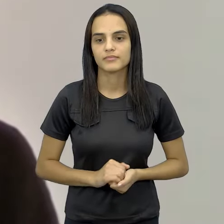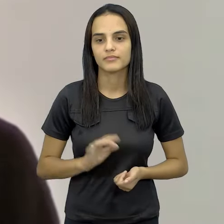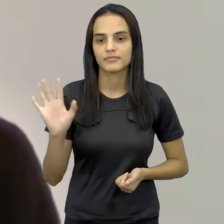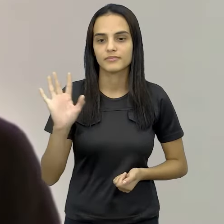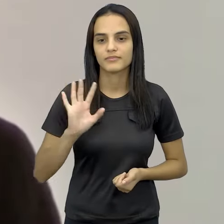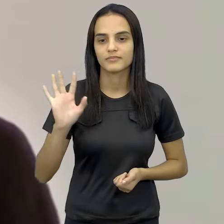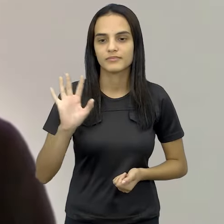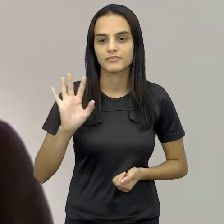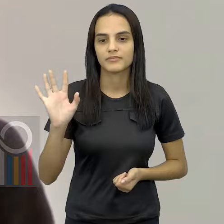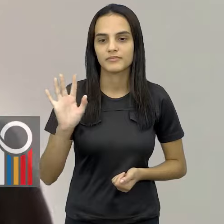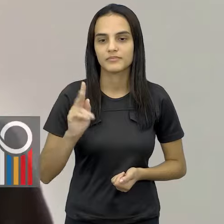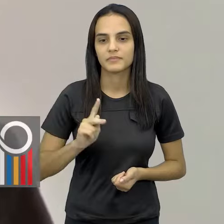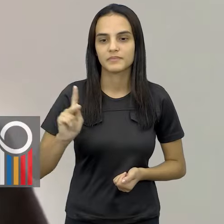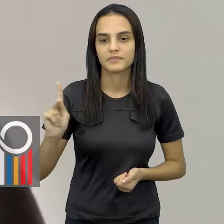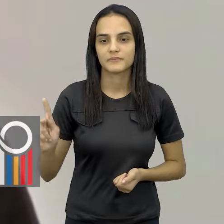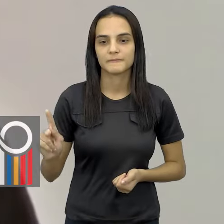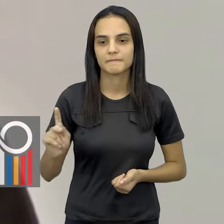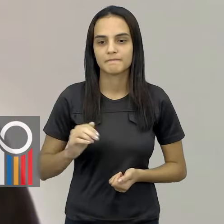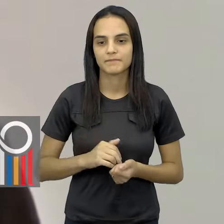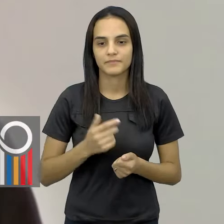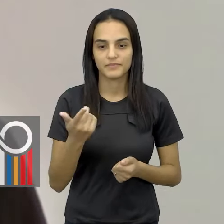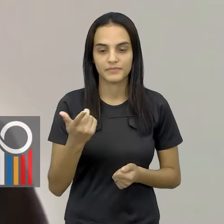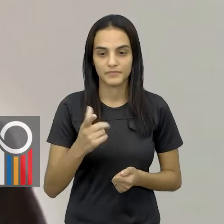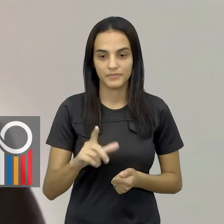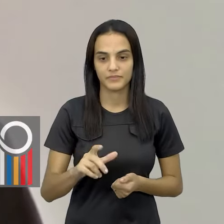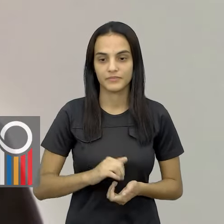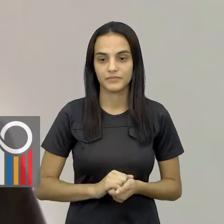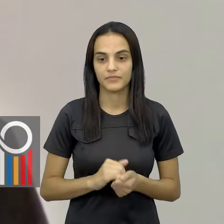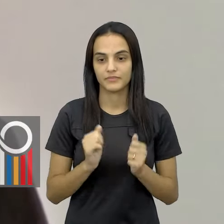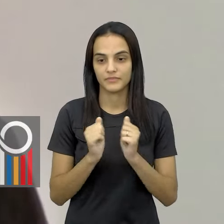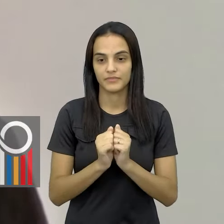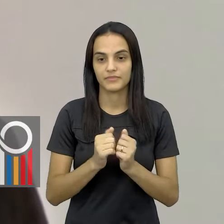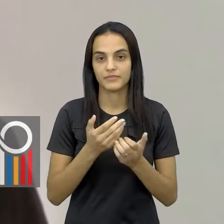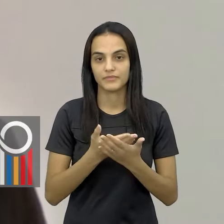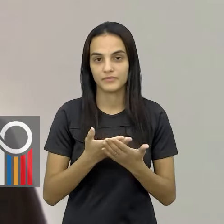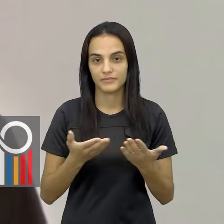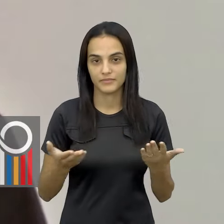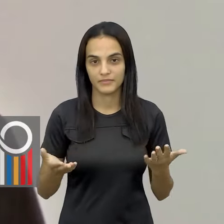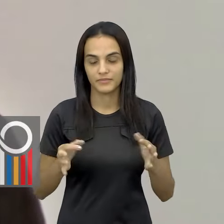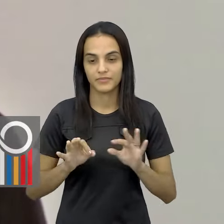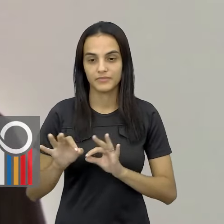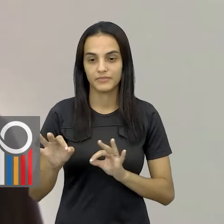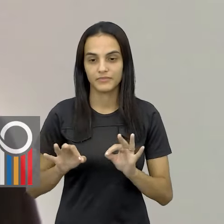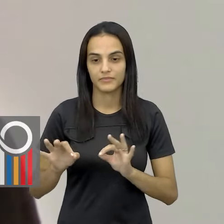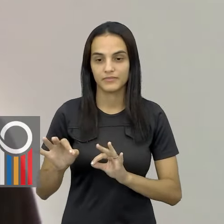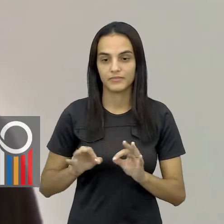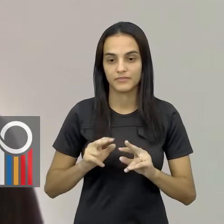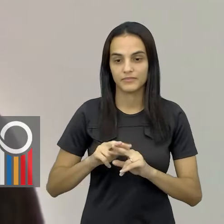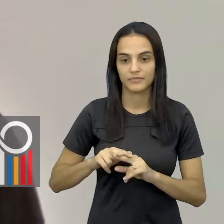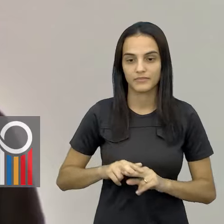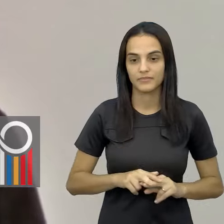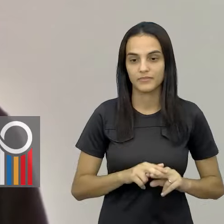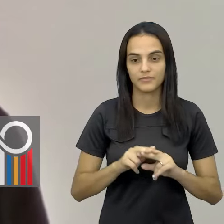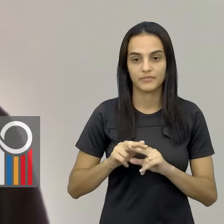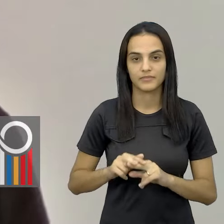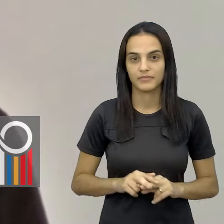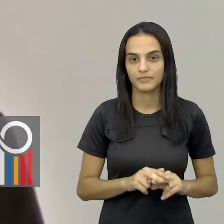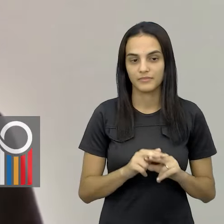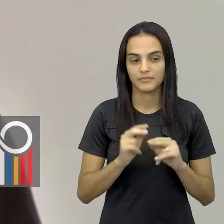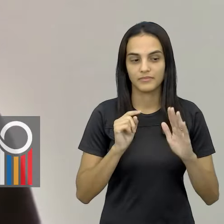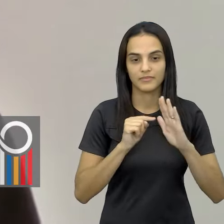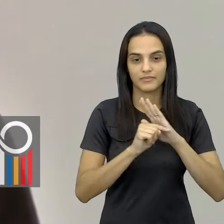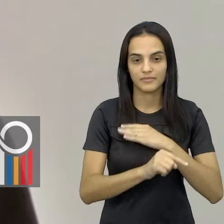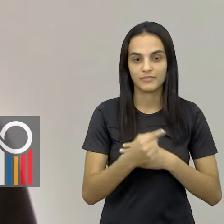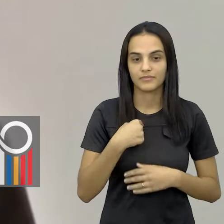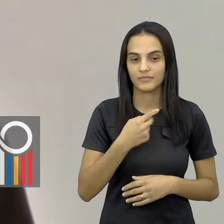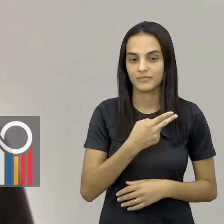Olá, professores, né? Mais uma vez aqui com vocês no programa de recuperação e aprofundamento. Meu nome é